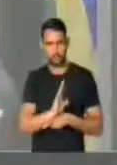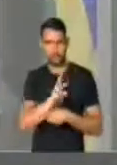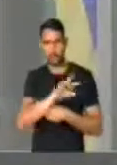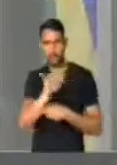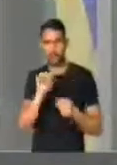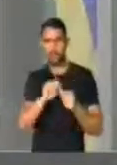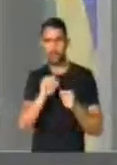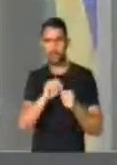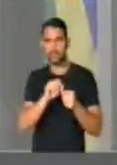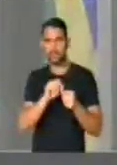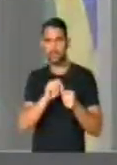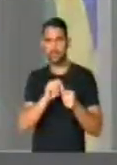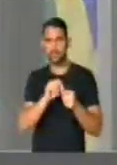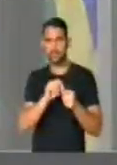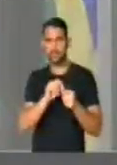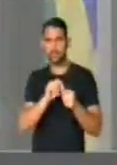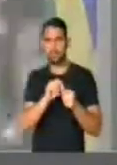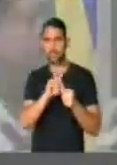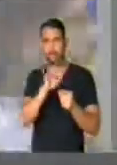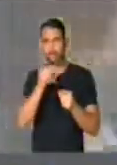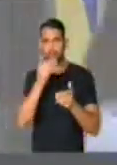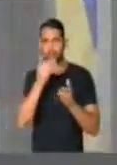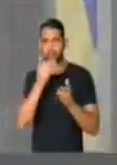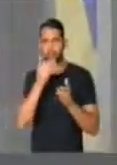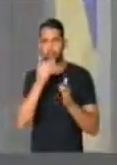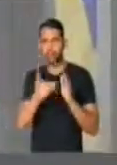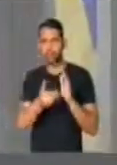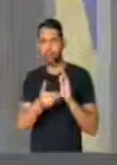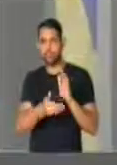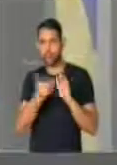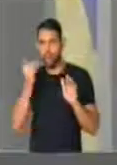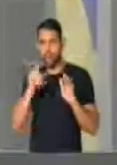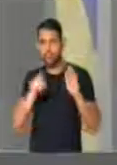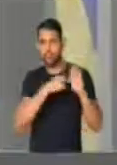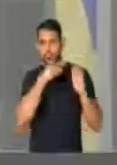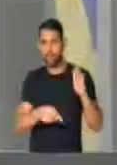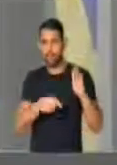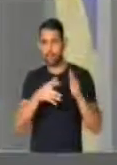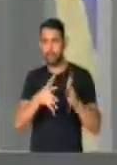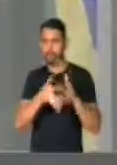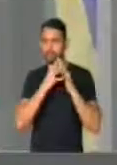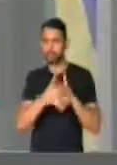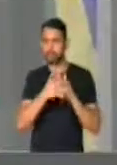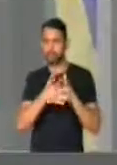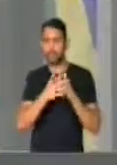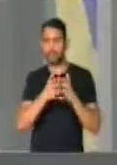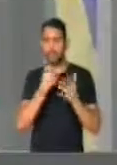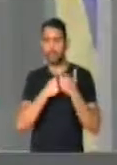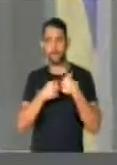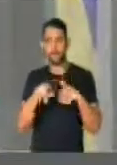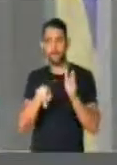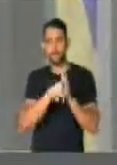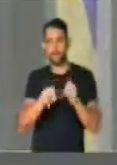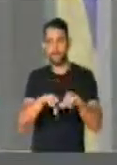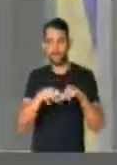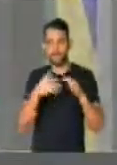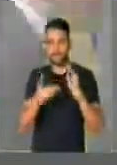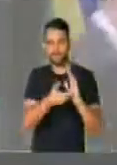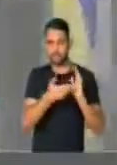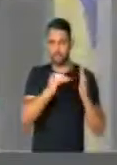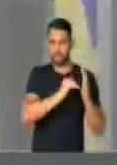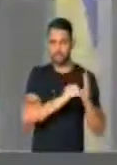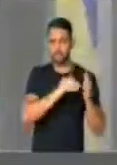vamos fazer justiça. Vamos derrubar o veto que impediu que a vontade do parlamento